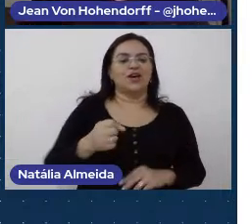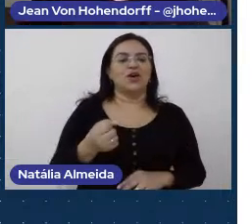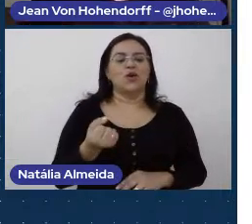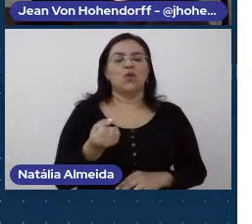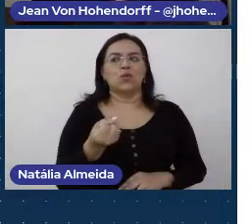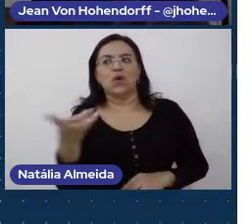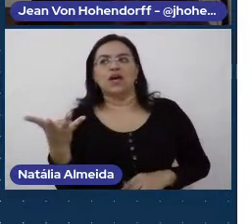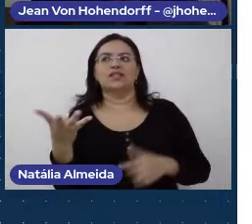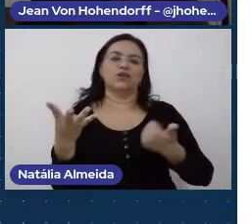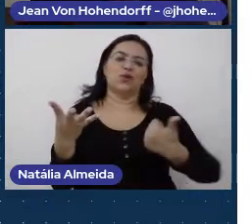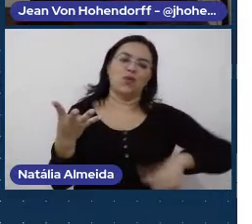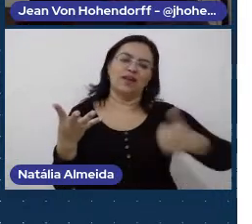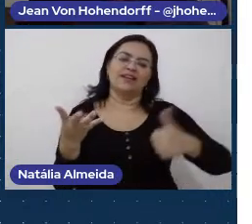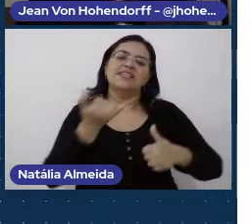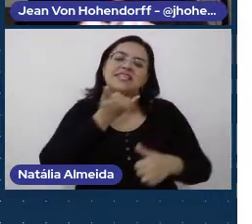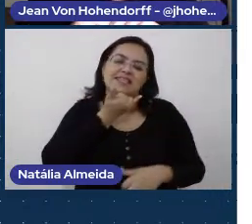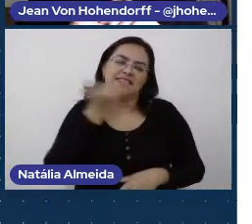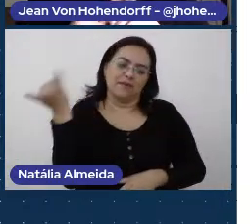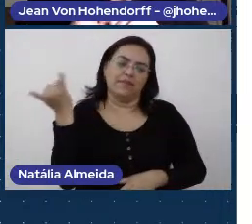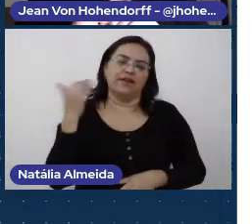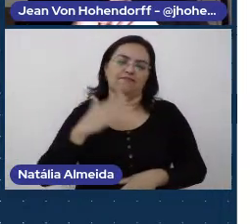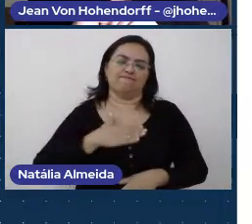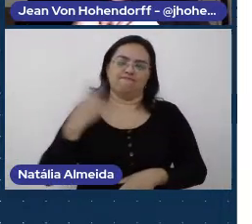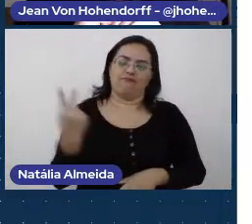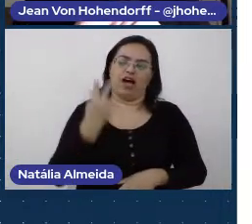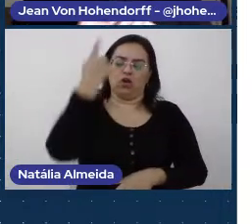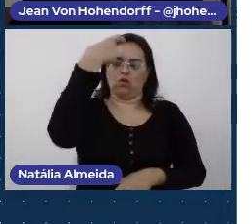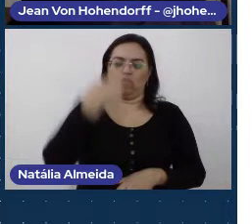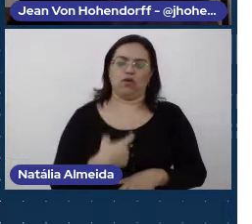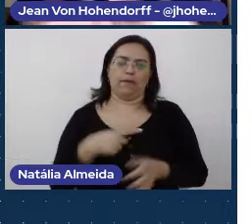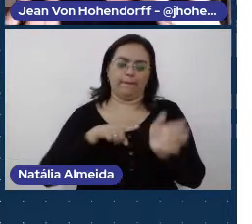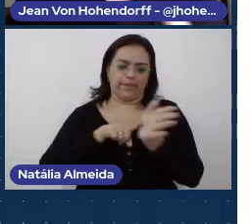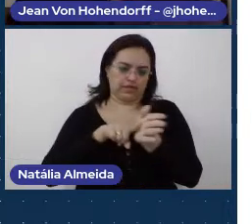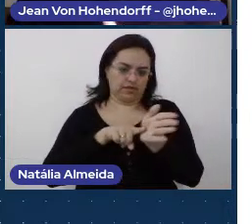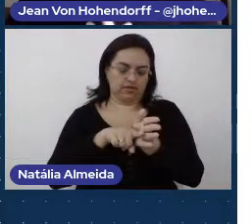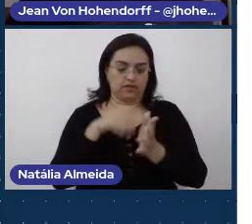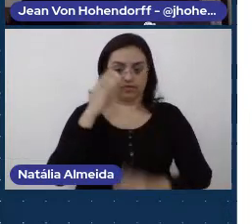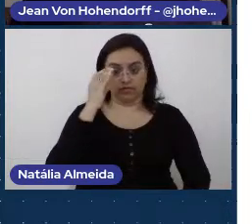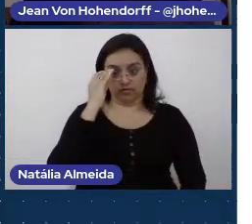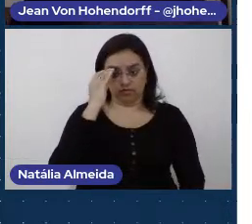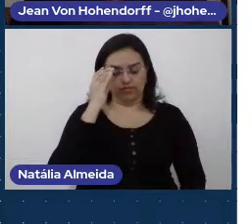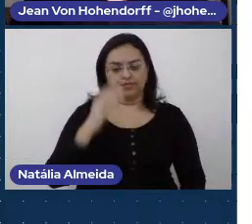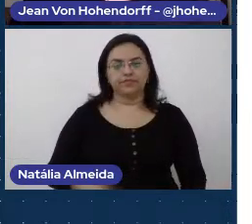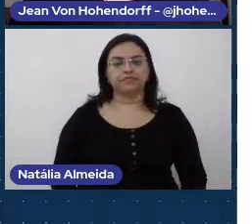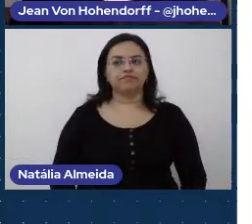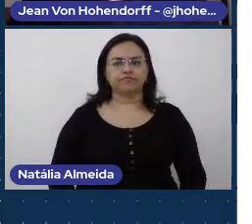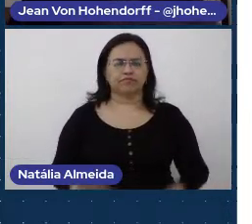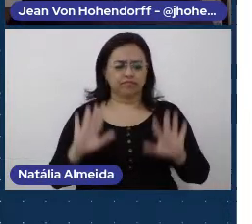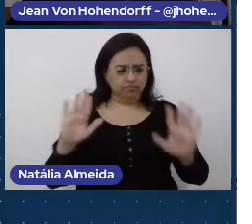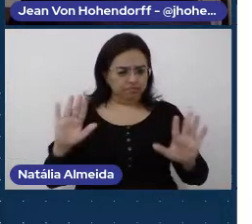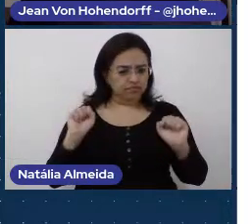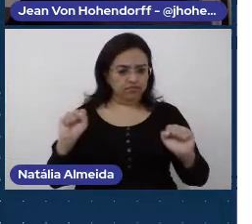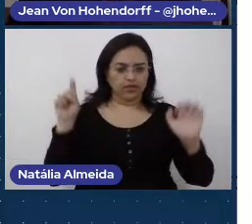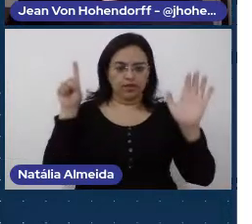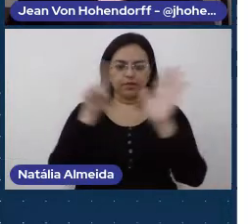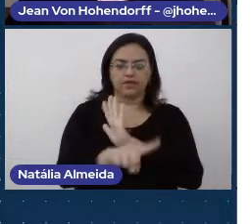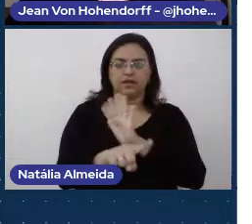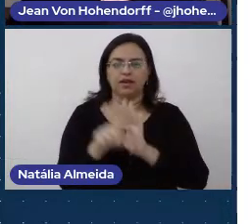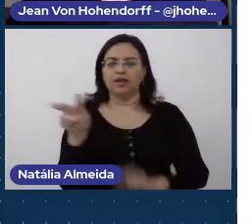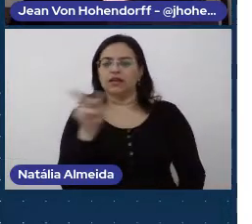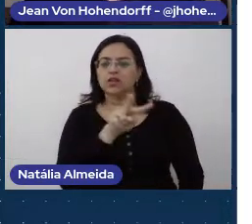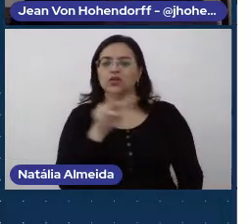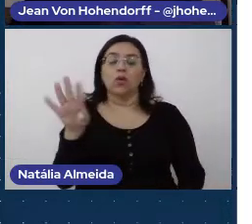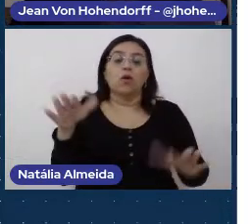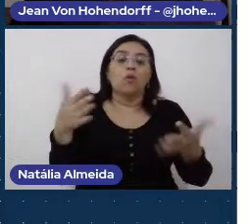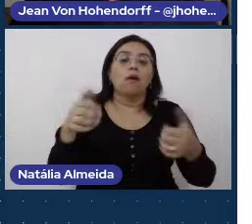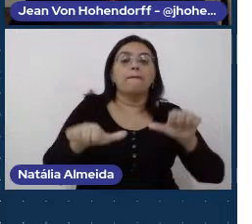qualitativa está imbuída dos valores da pessoa pesquisadora. Mas aí a gente pode se perguntar qual abordagem é a melhor, né? E eu